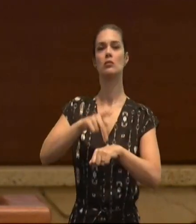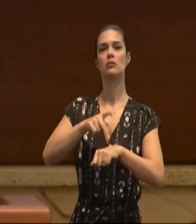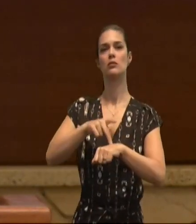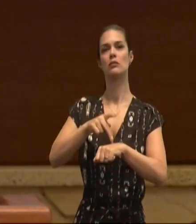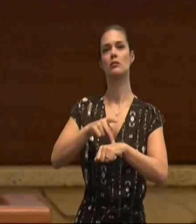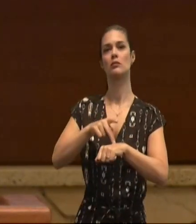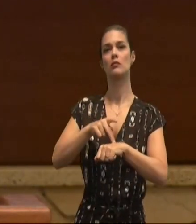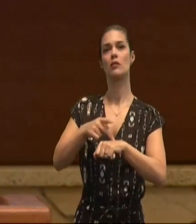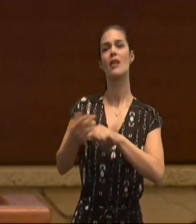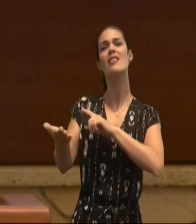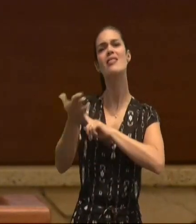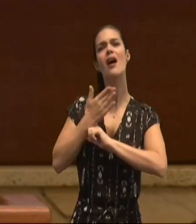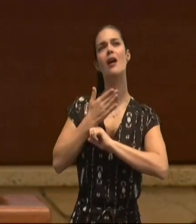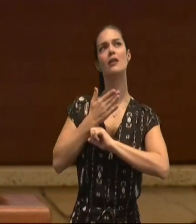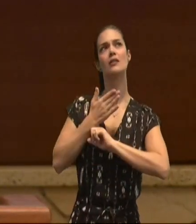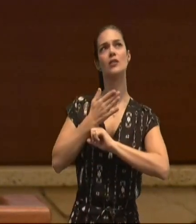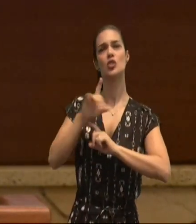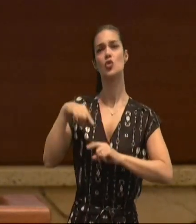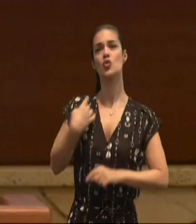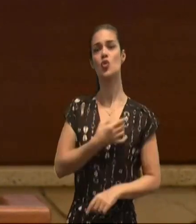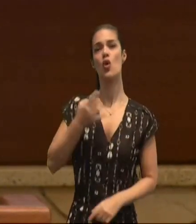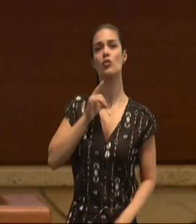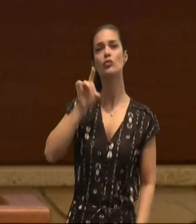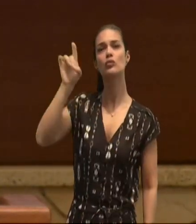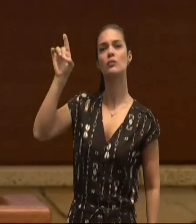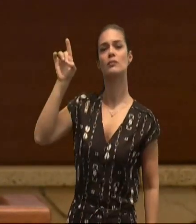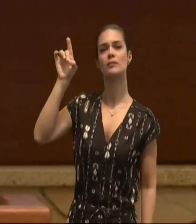do socorro, o nosso Deus,